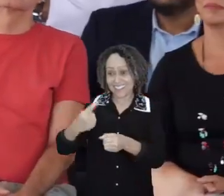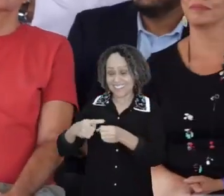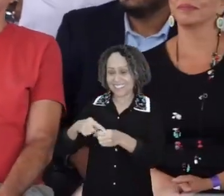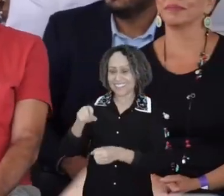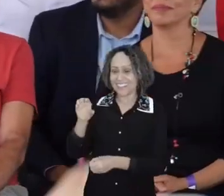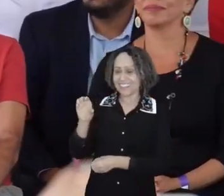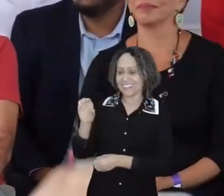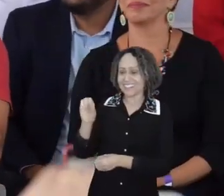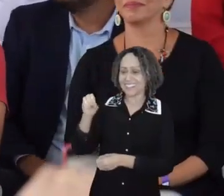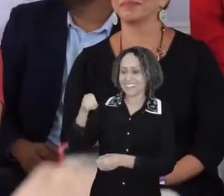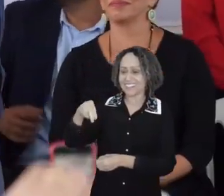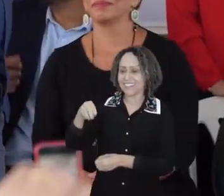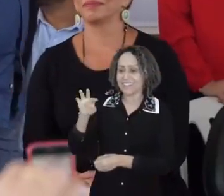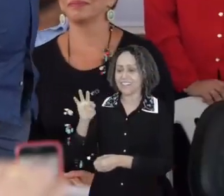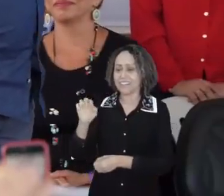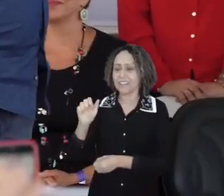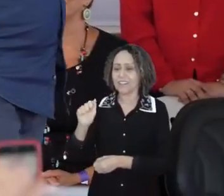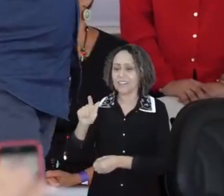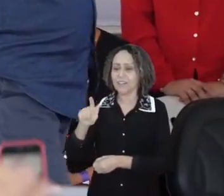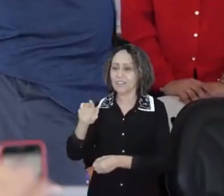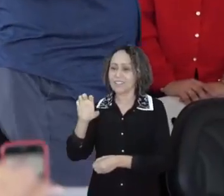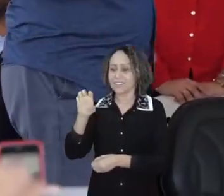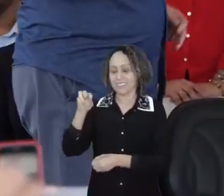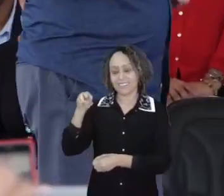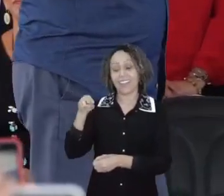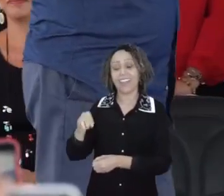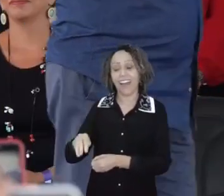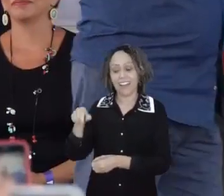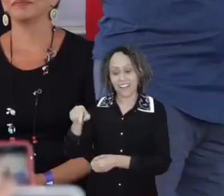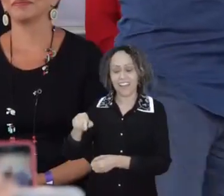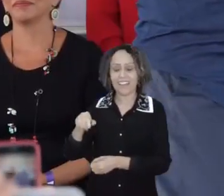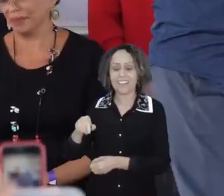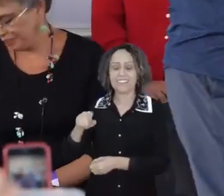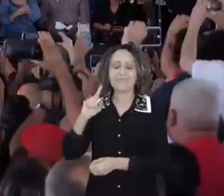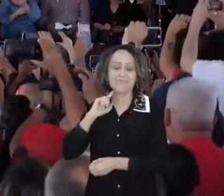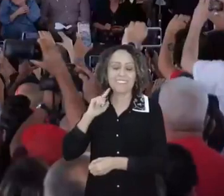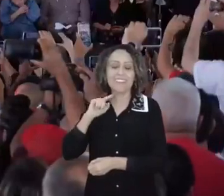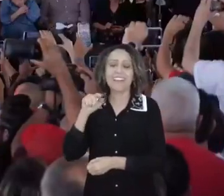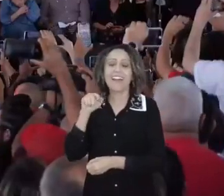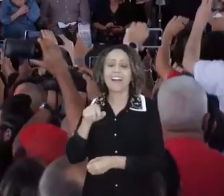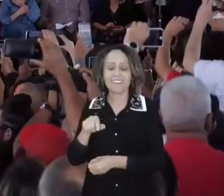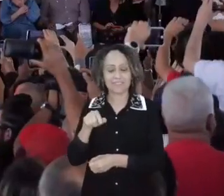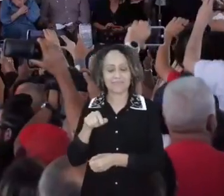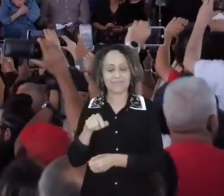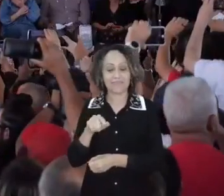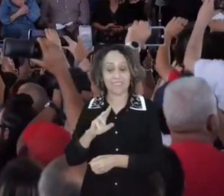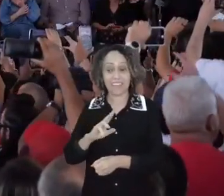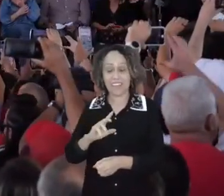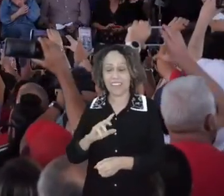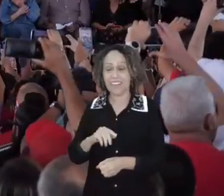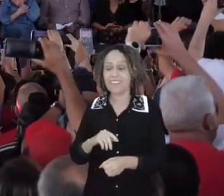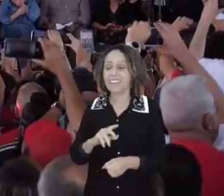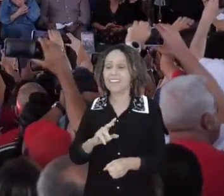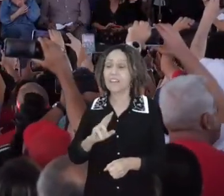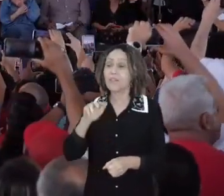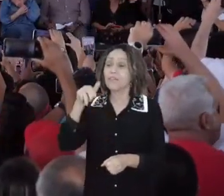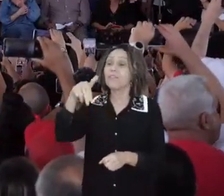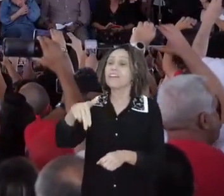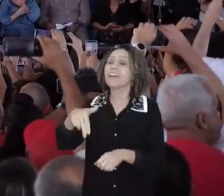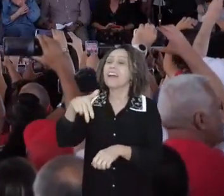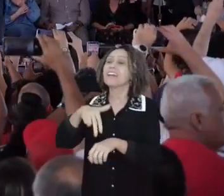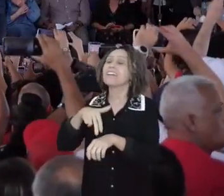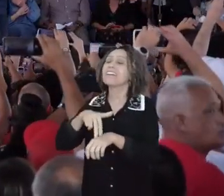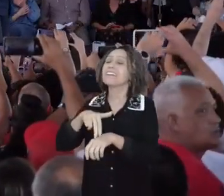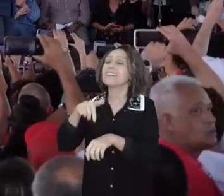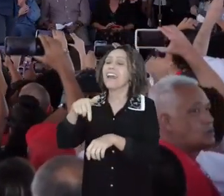é com muita alegria que eu venho a essa extraordinária cidade que eu